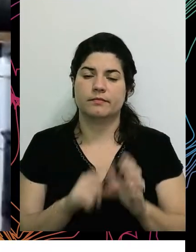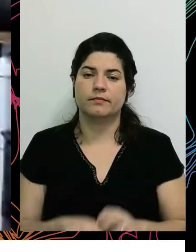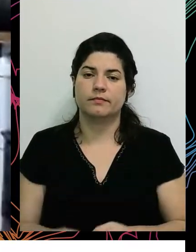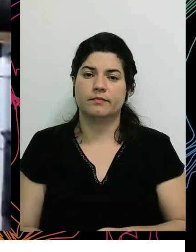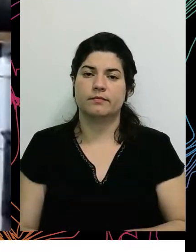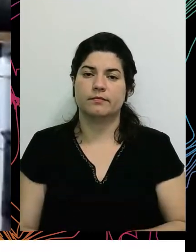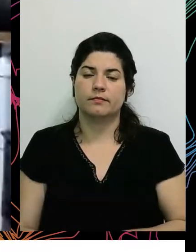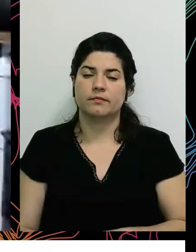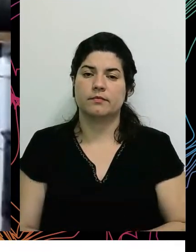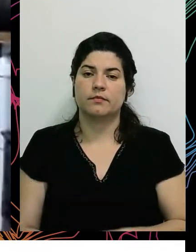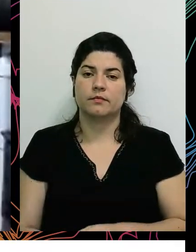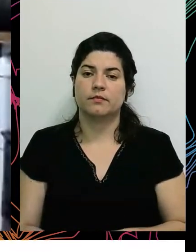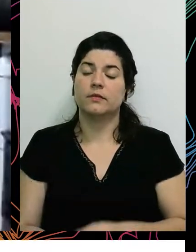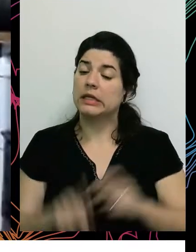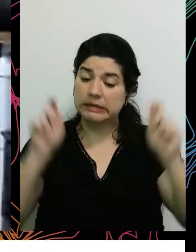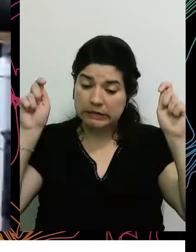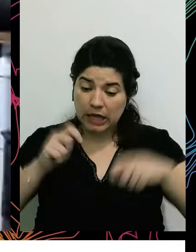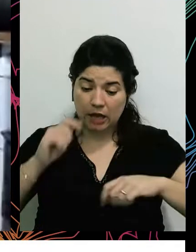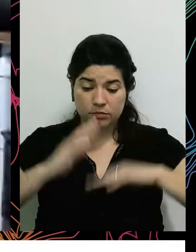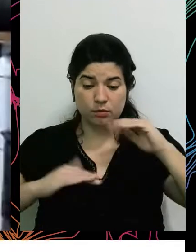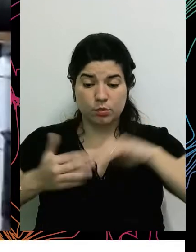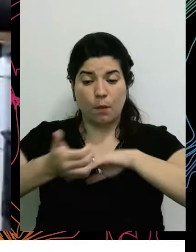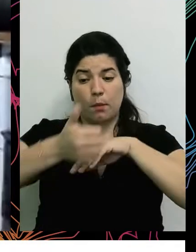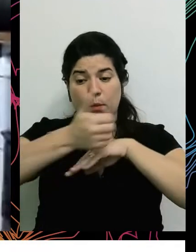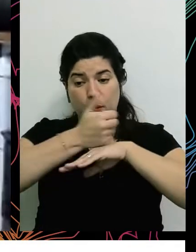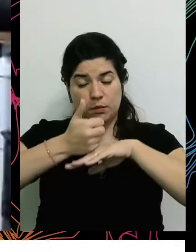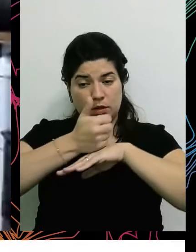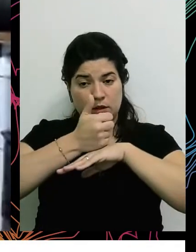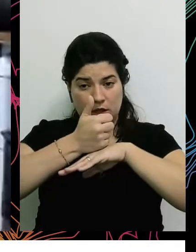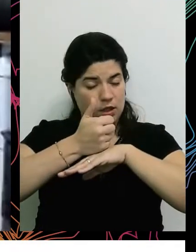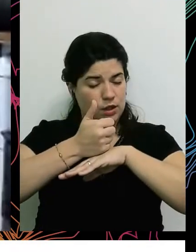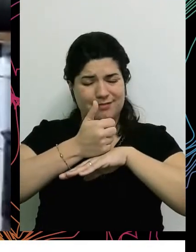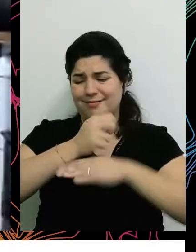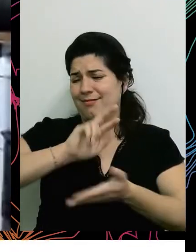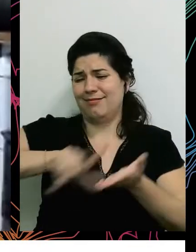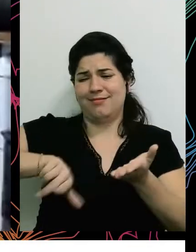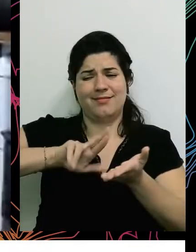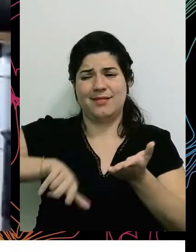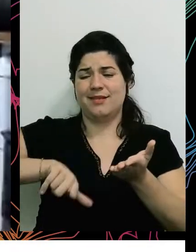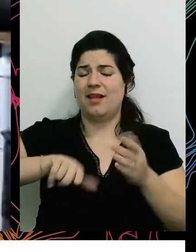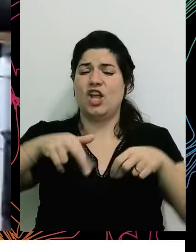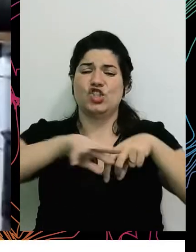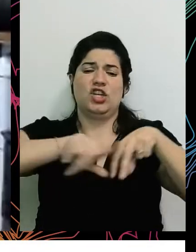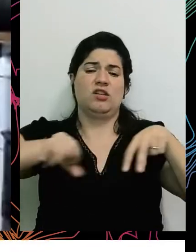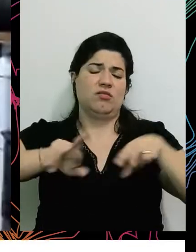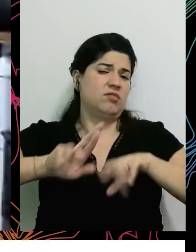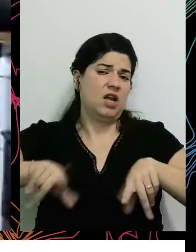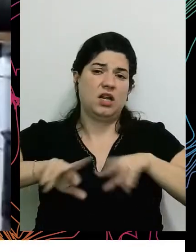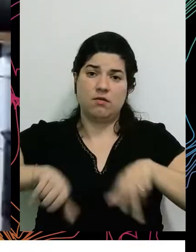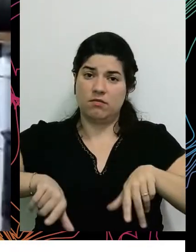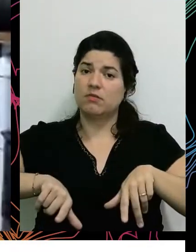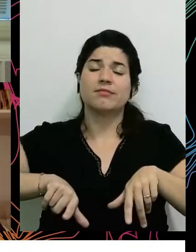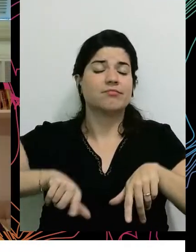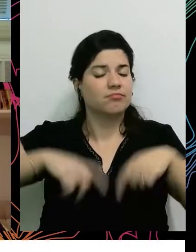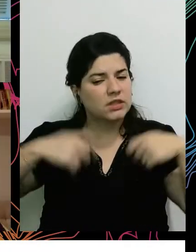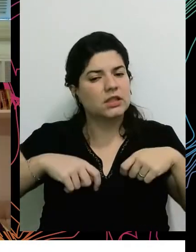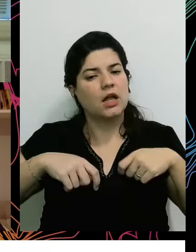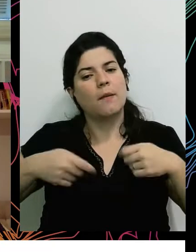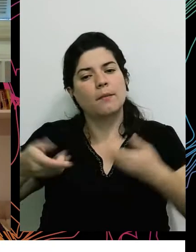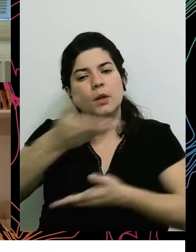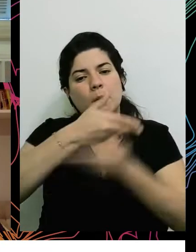capacitação, capacidade profissional, nada tem a ver com gênero. Então, nós temos sim que promover a diversidade.